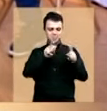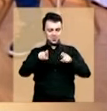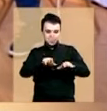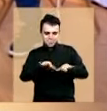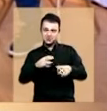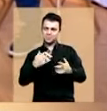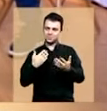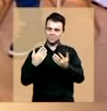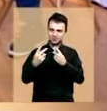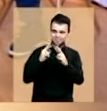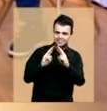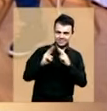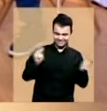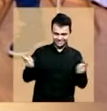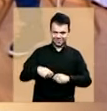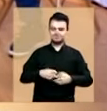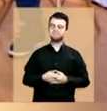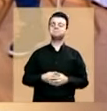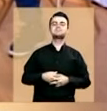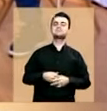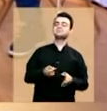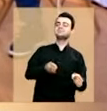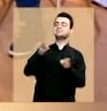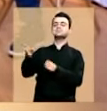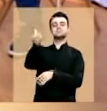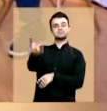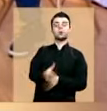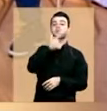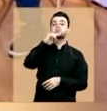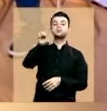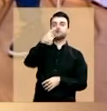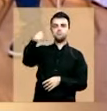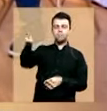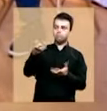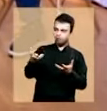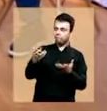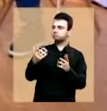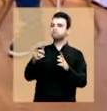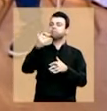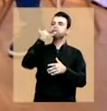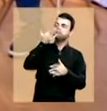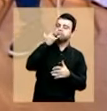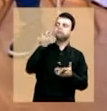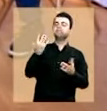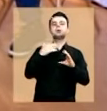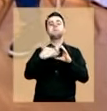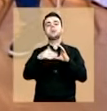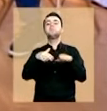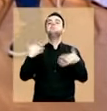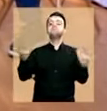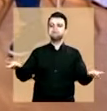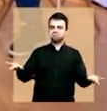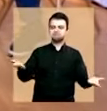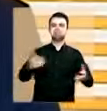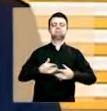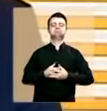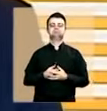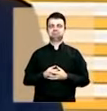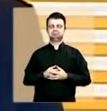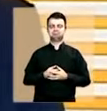do IP, legal. E para o João, quem quiser falar contigo, você quer deixar algum contato, um e-mail?